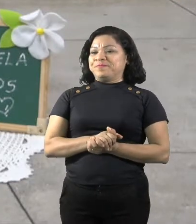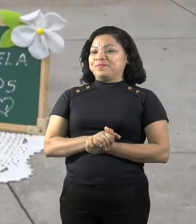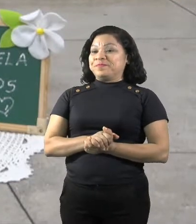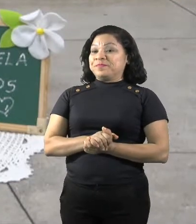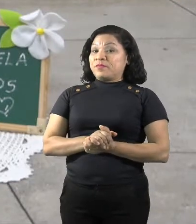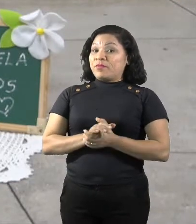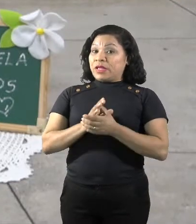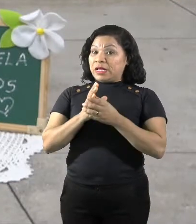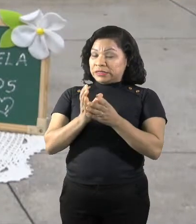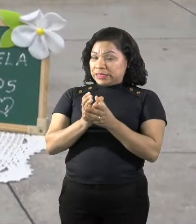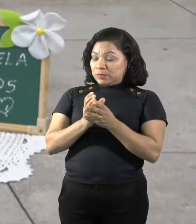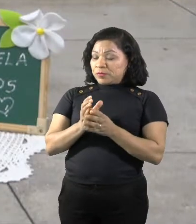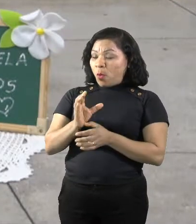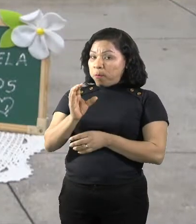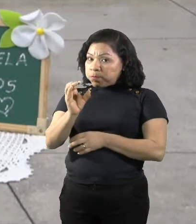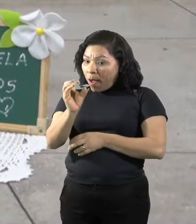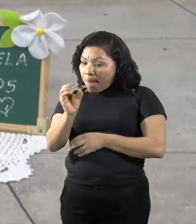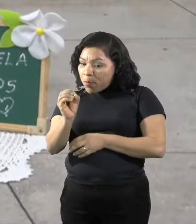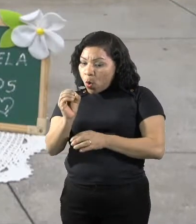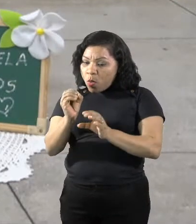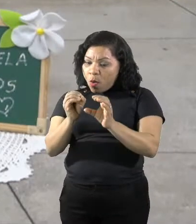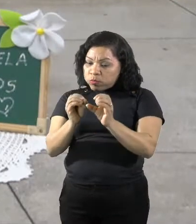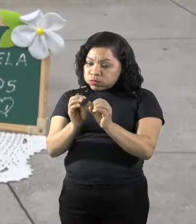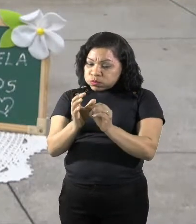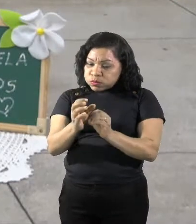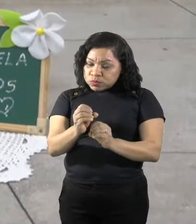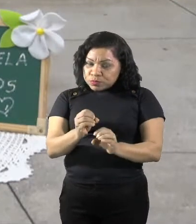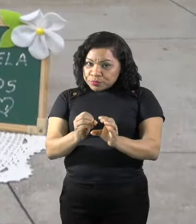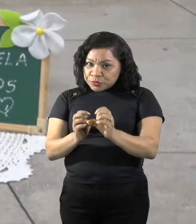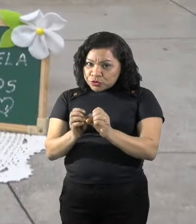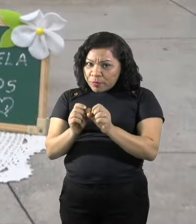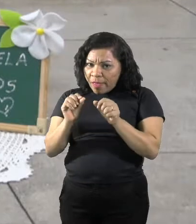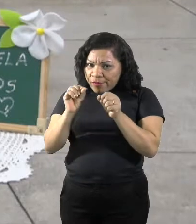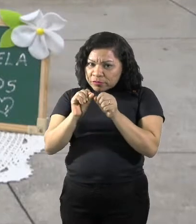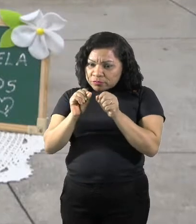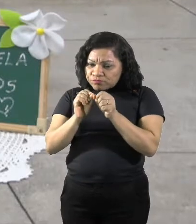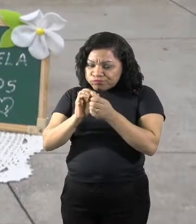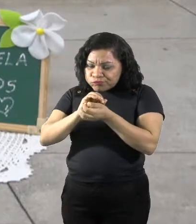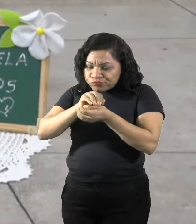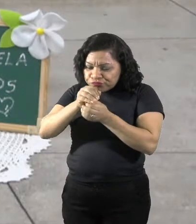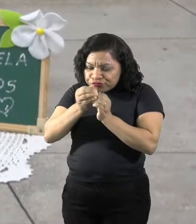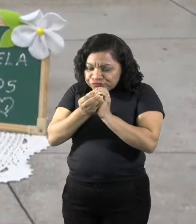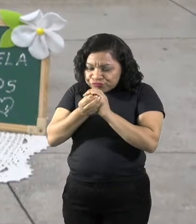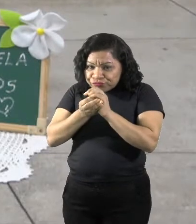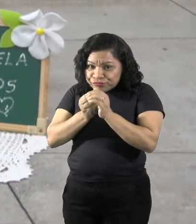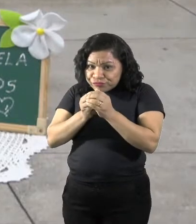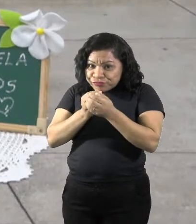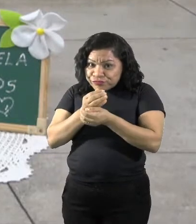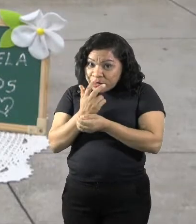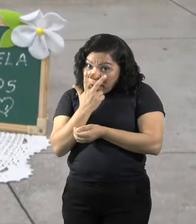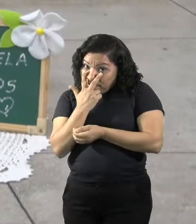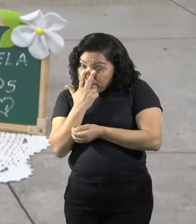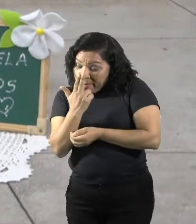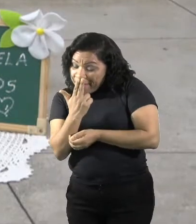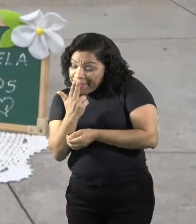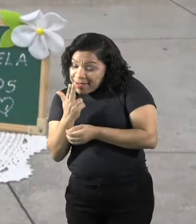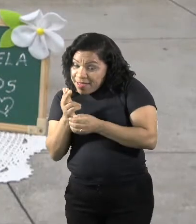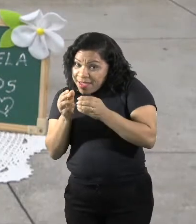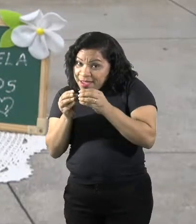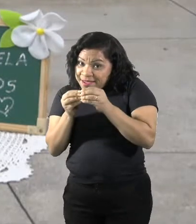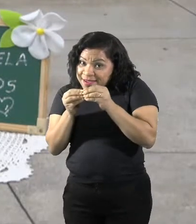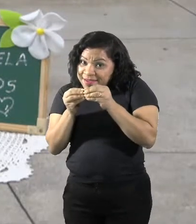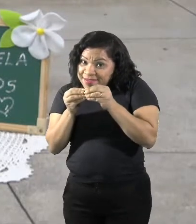essas bolinhas de papel, fazer ela redondinho, como se fosse um ovinho, papel